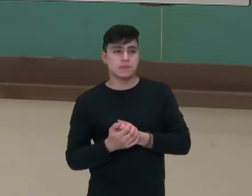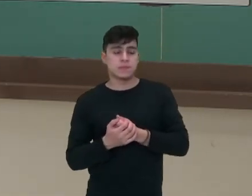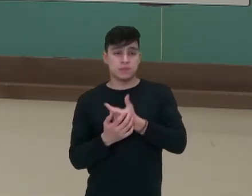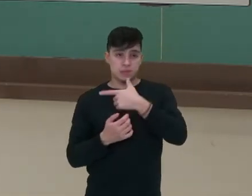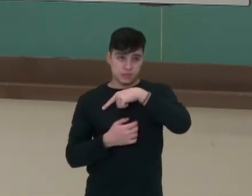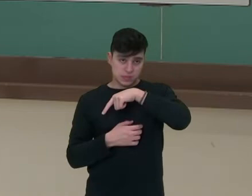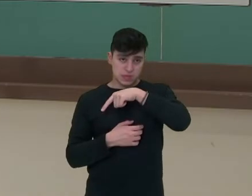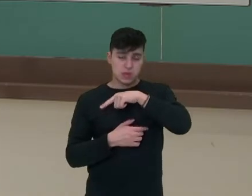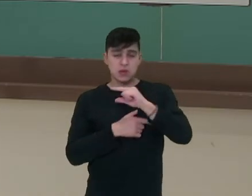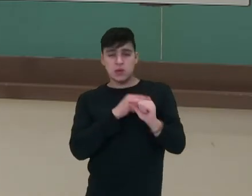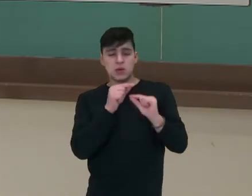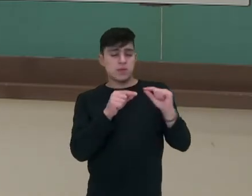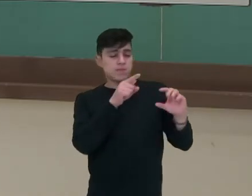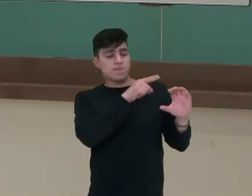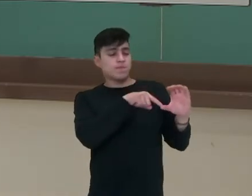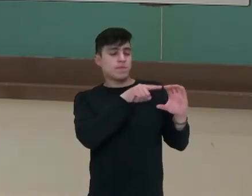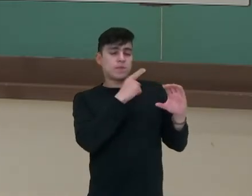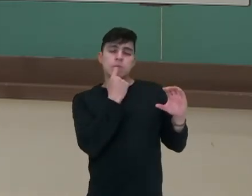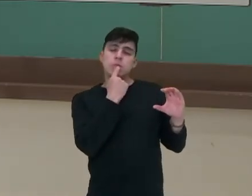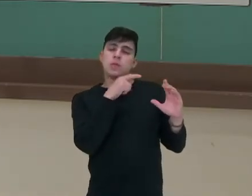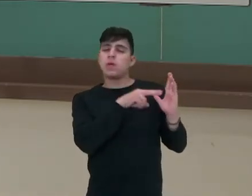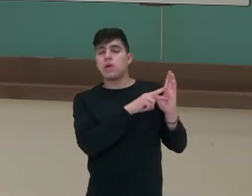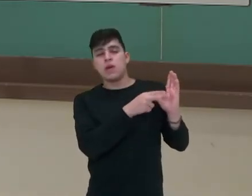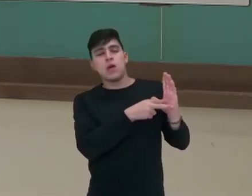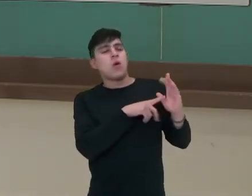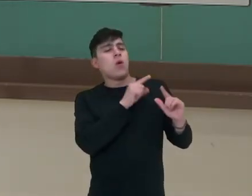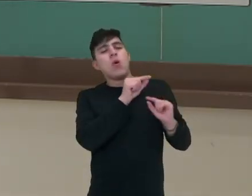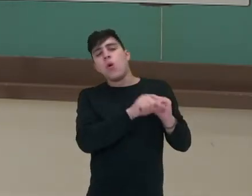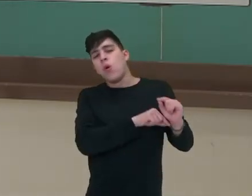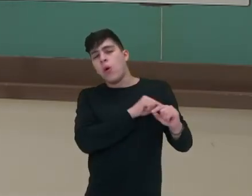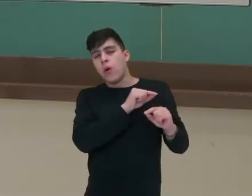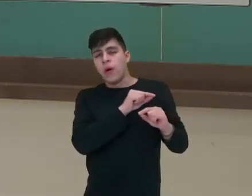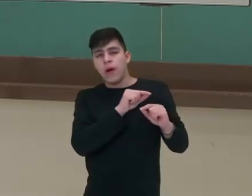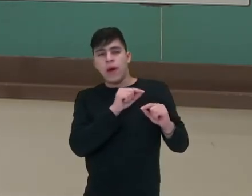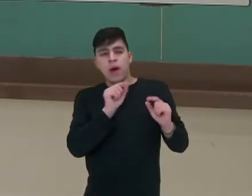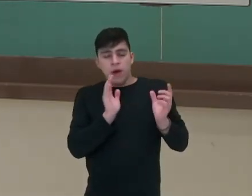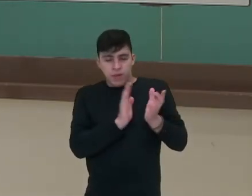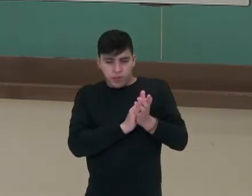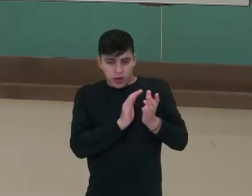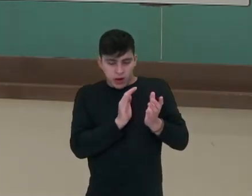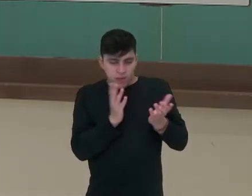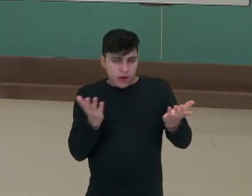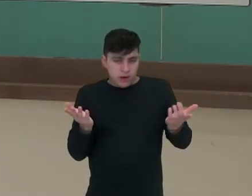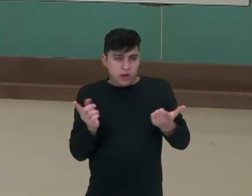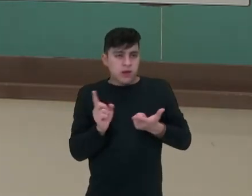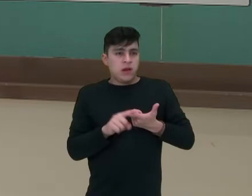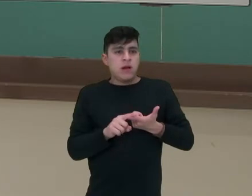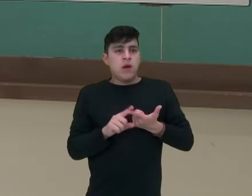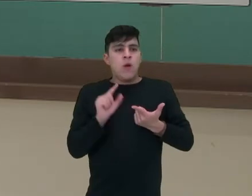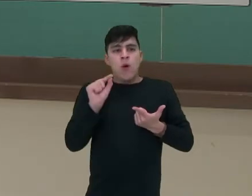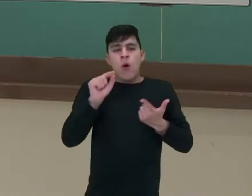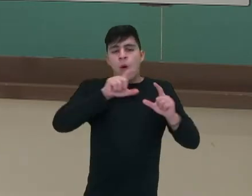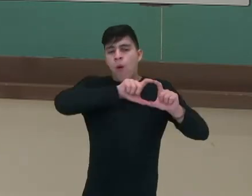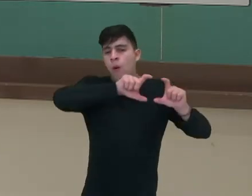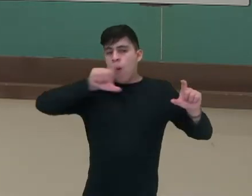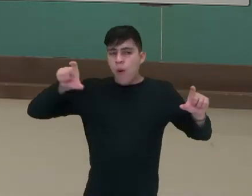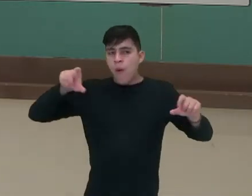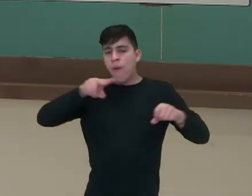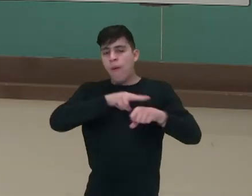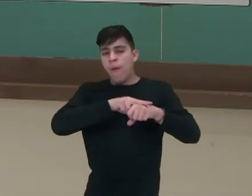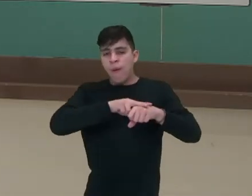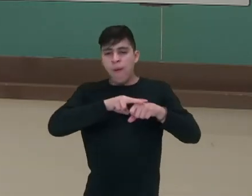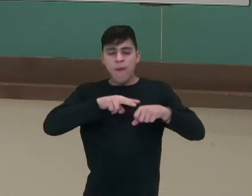então, quando tiver o círculo, vai fazer o quê, né? Vai bater palmas, né? Quando tiver o retângulo, vai